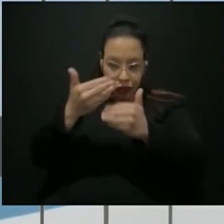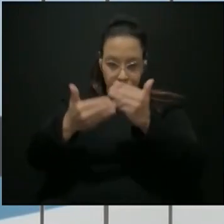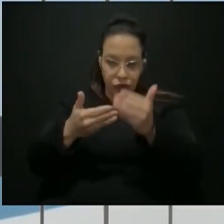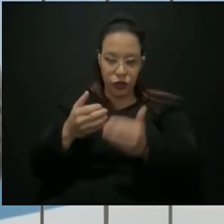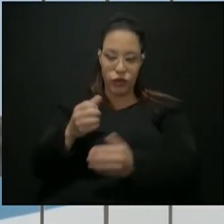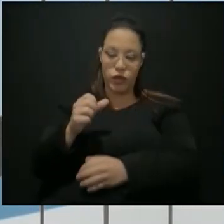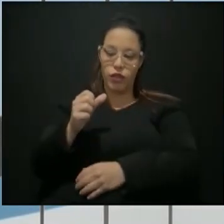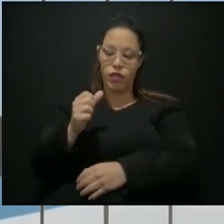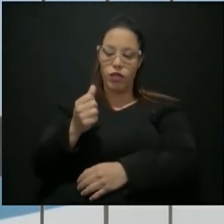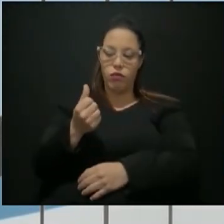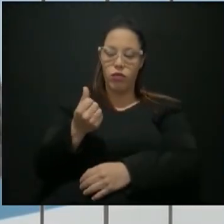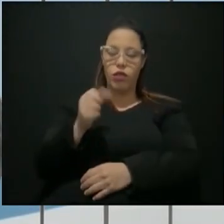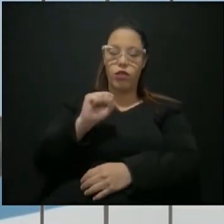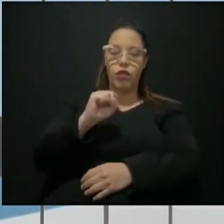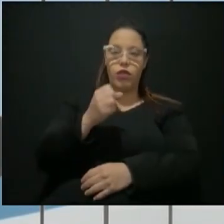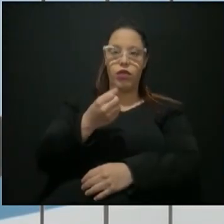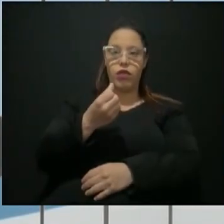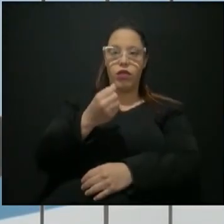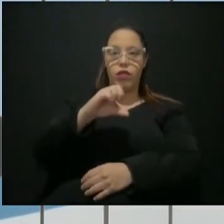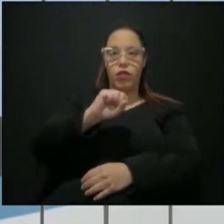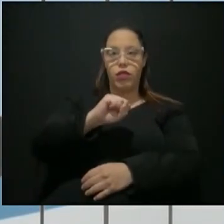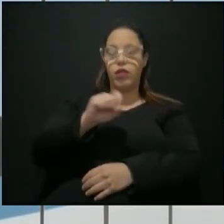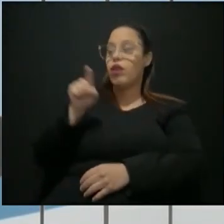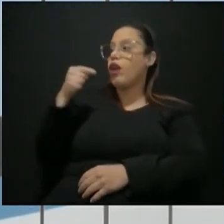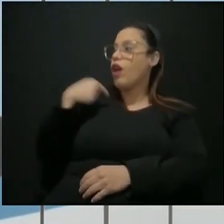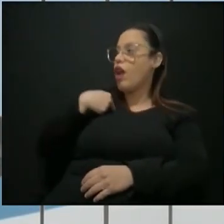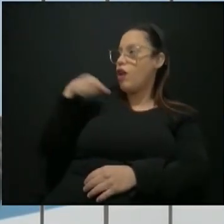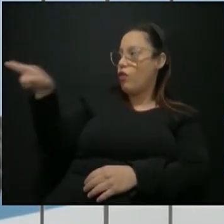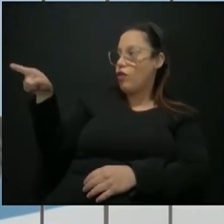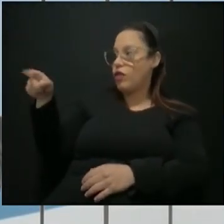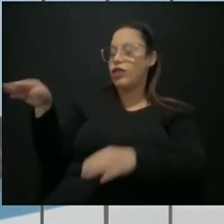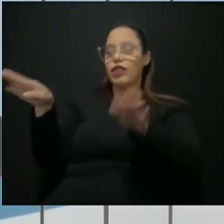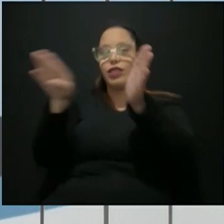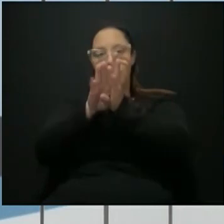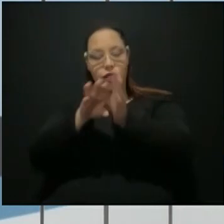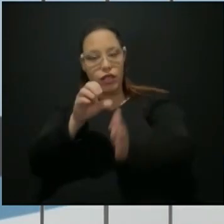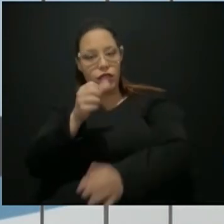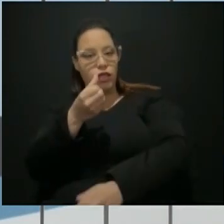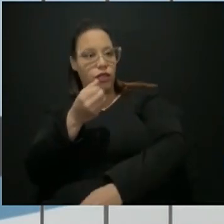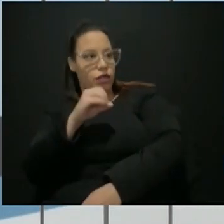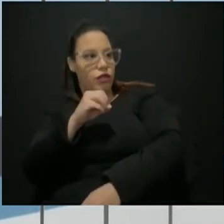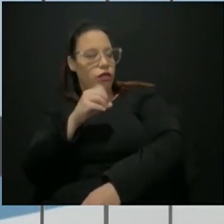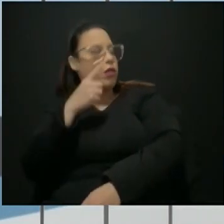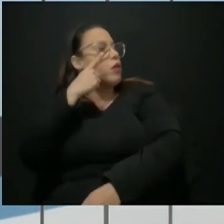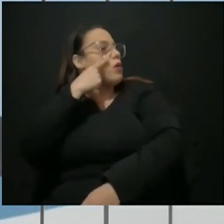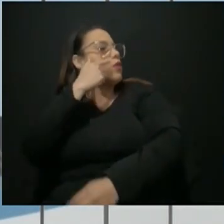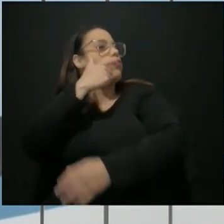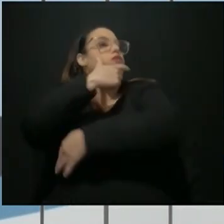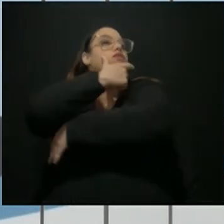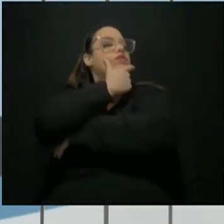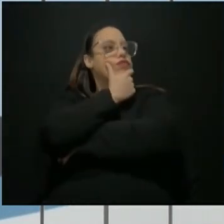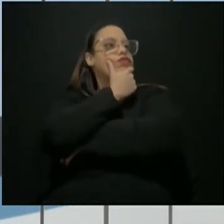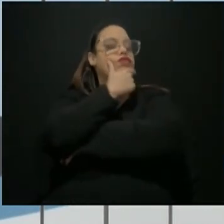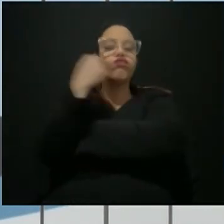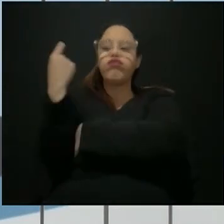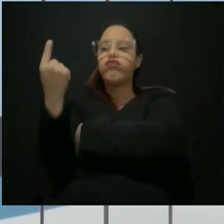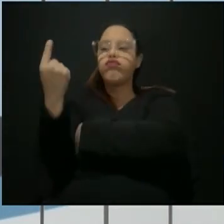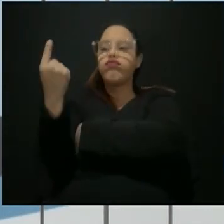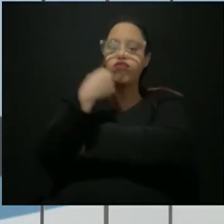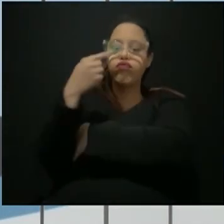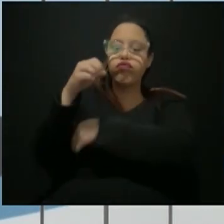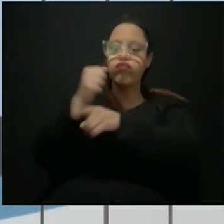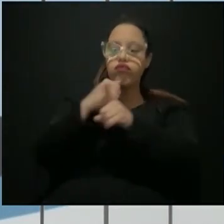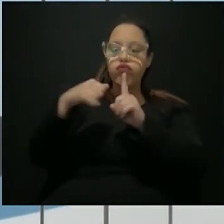1988 quando você, né, a gente conseguir chegar nos 60 anos, aí a gente vai olhar para o nosso entorno, né, olhar para a nossa sociedade e ver os